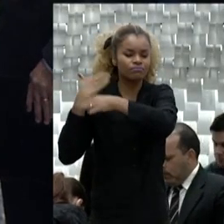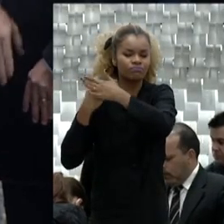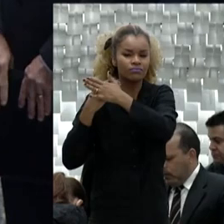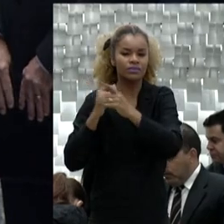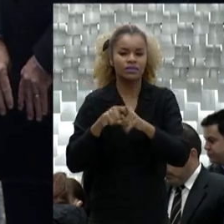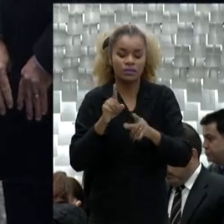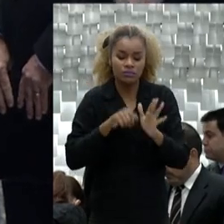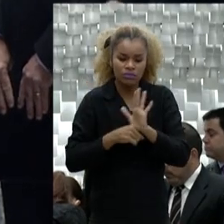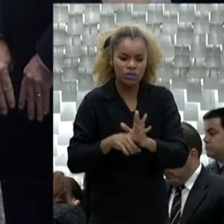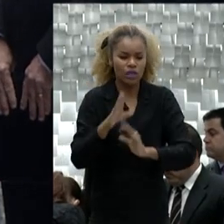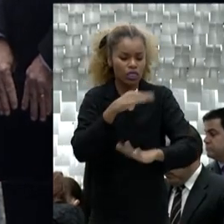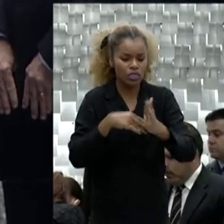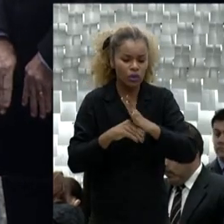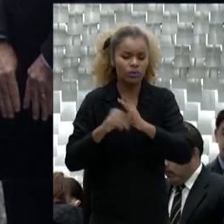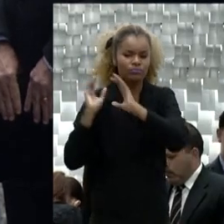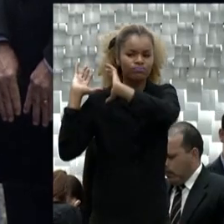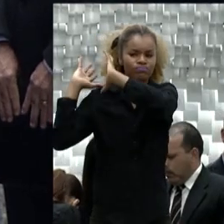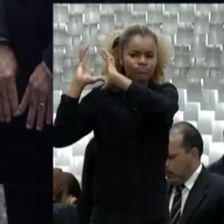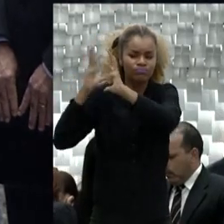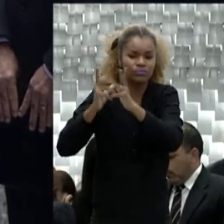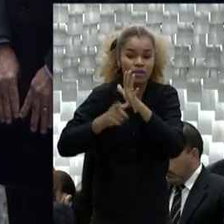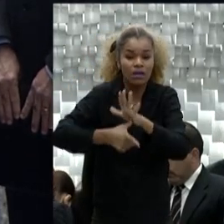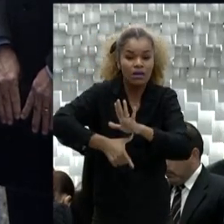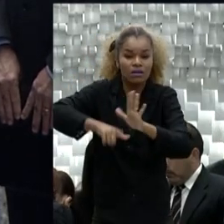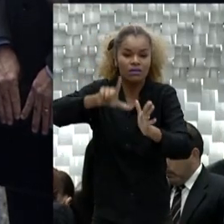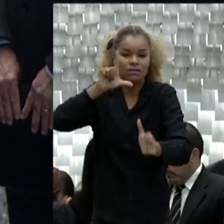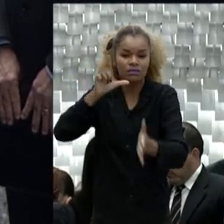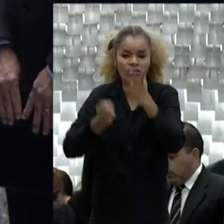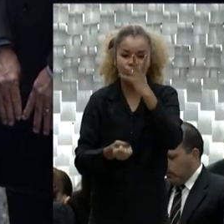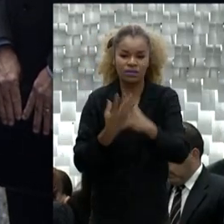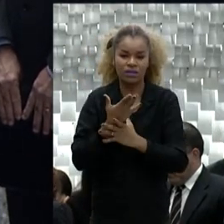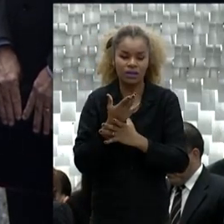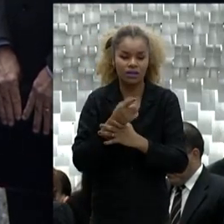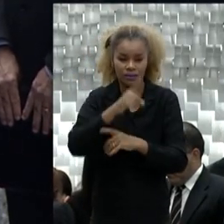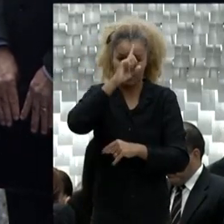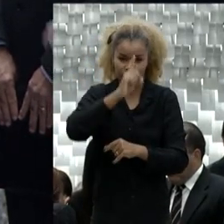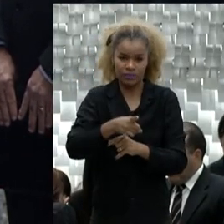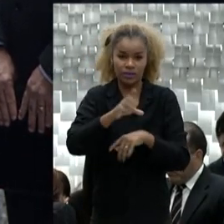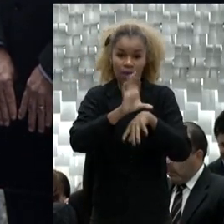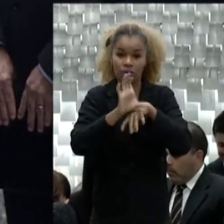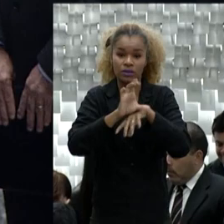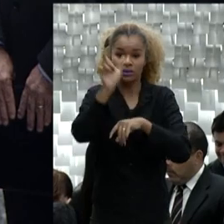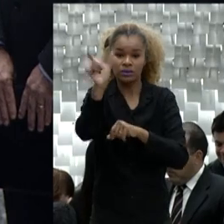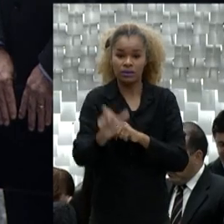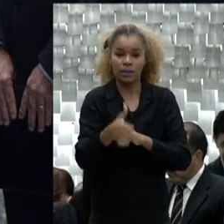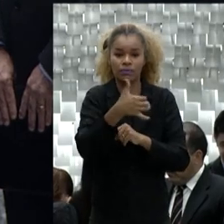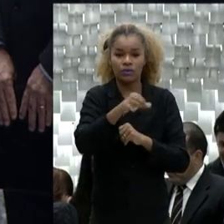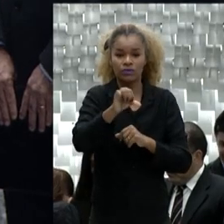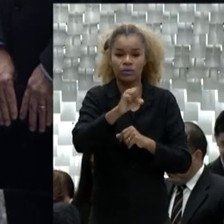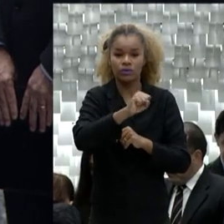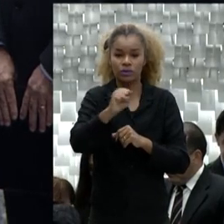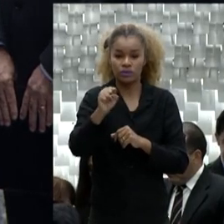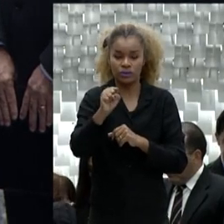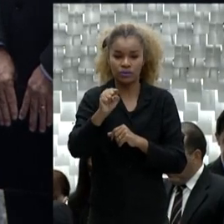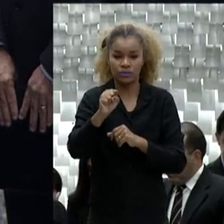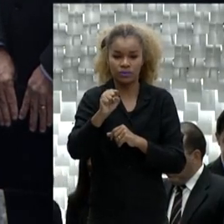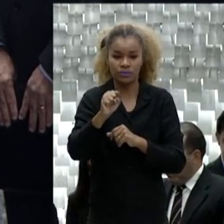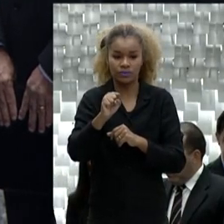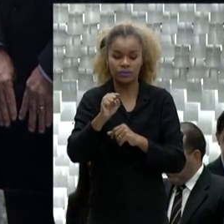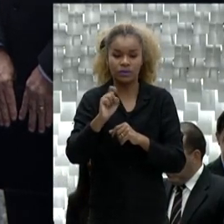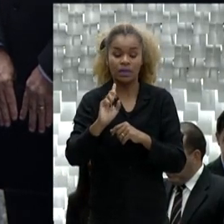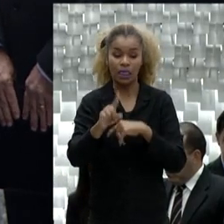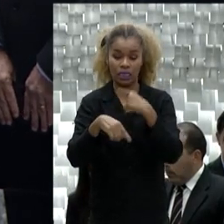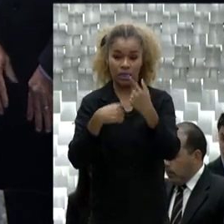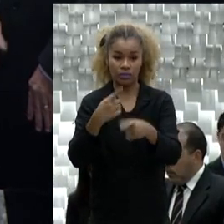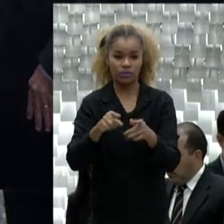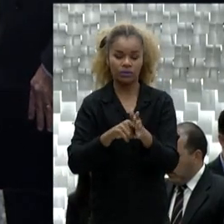do STJ desde antes de sua criação, determinada pela Constituição Cidadã de 1988, passando